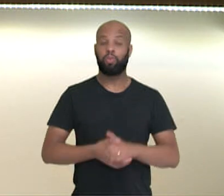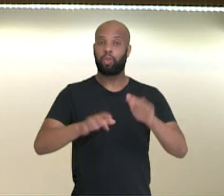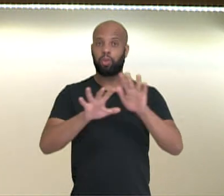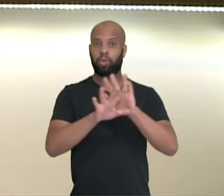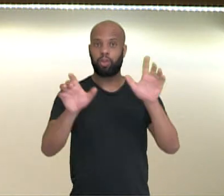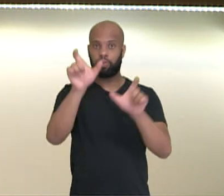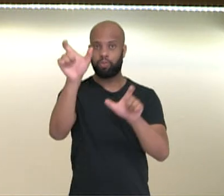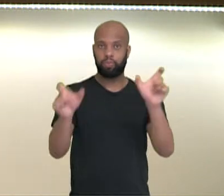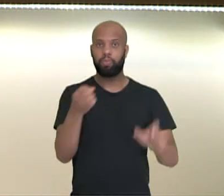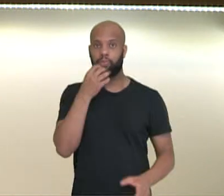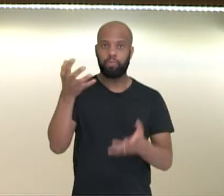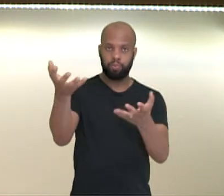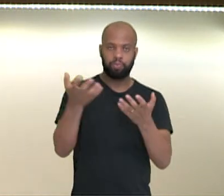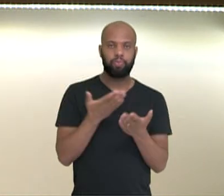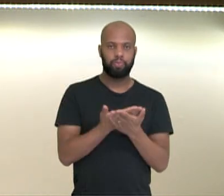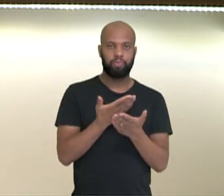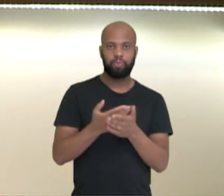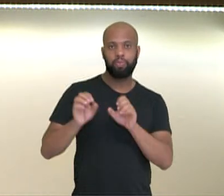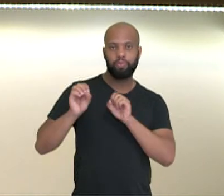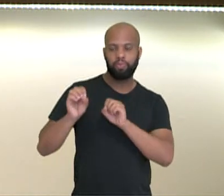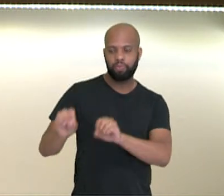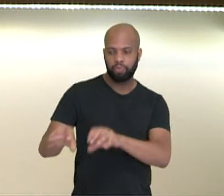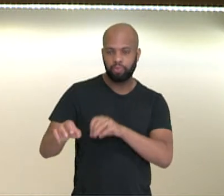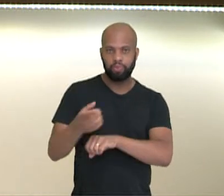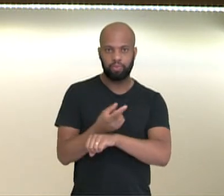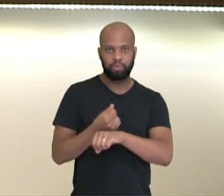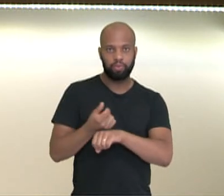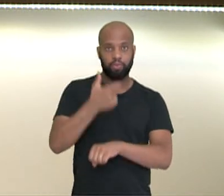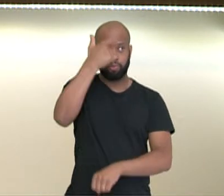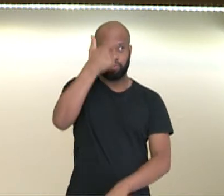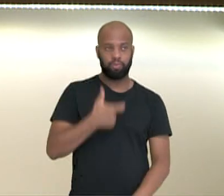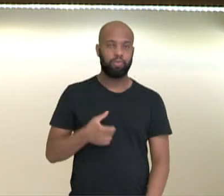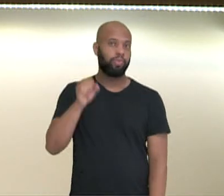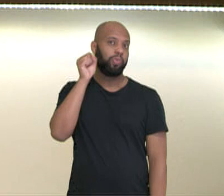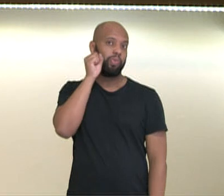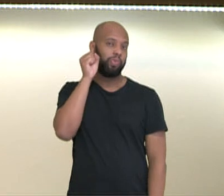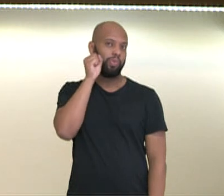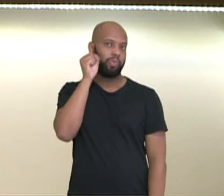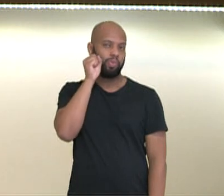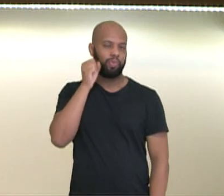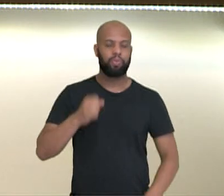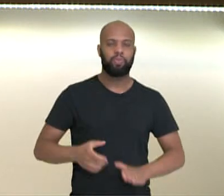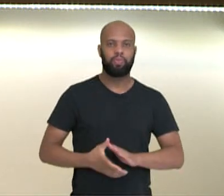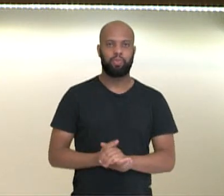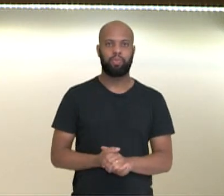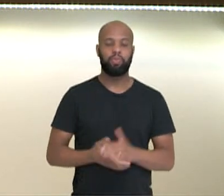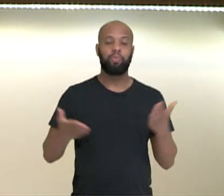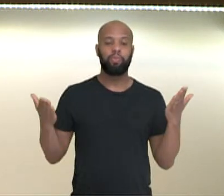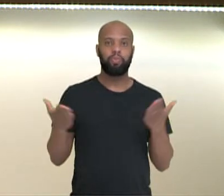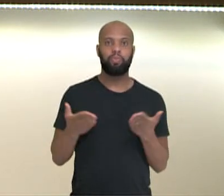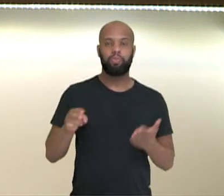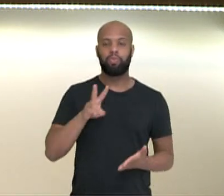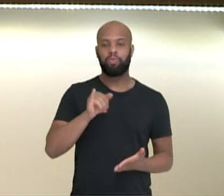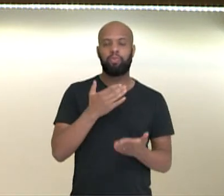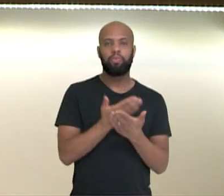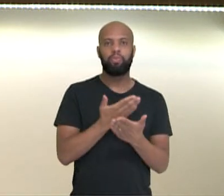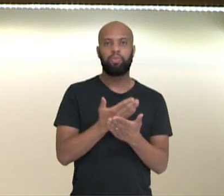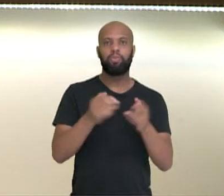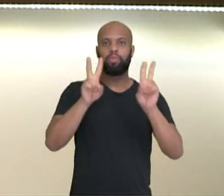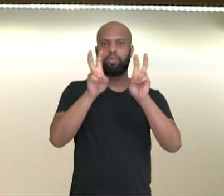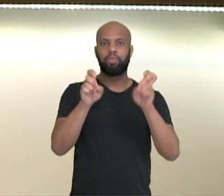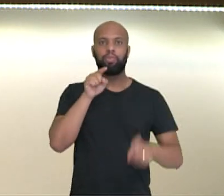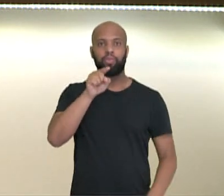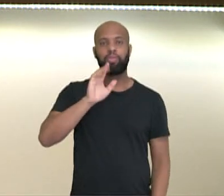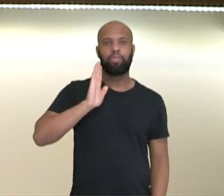Olá pessoal, bem-vindos a mais uma aula de Educação Financeira. Eu sou a professora Suelen Rodrigues e hoje nós vamos tratar de um assunto que você já